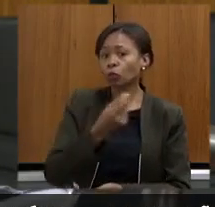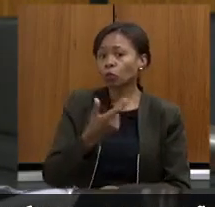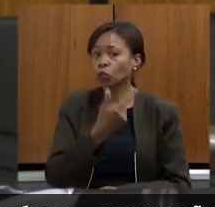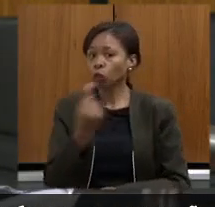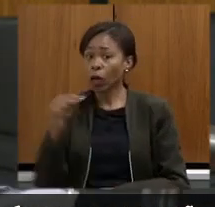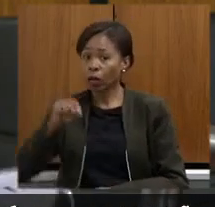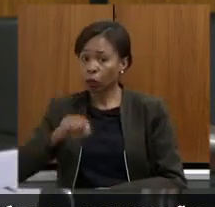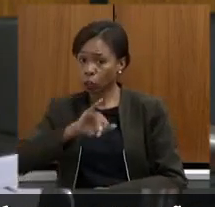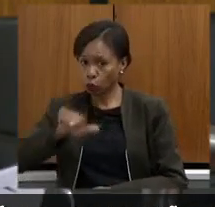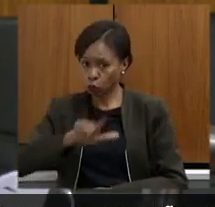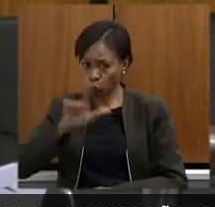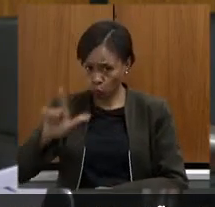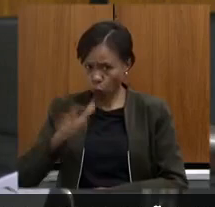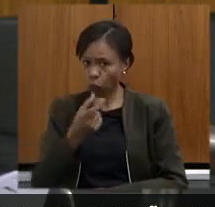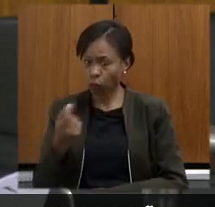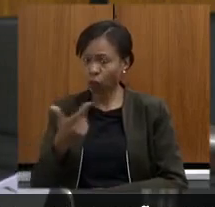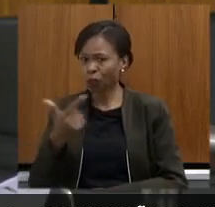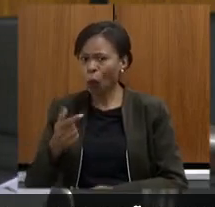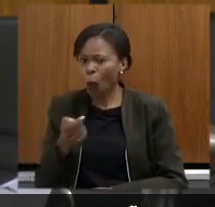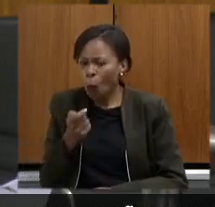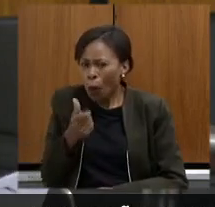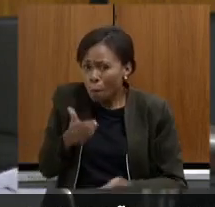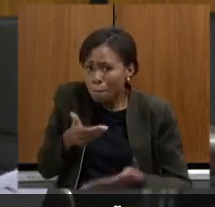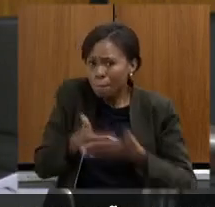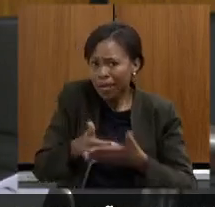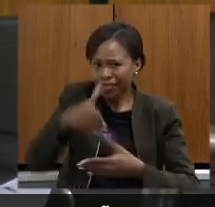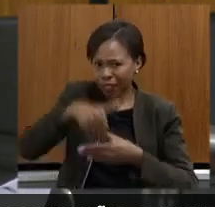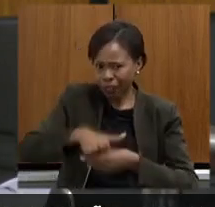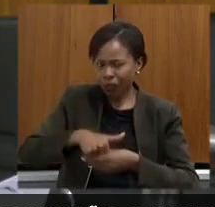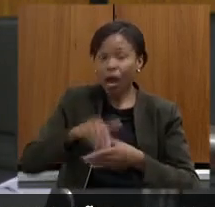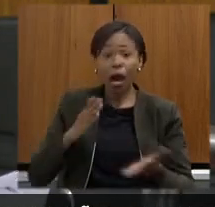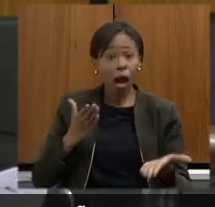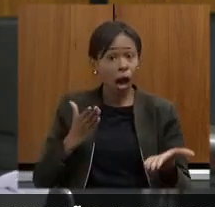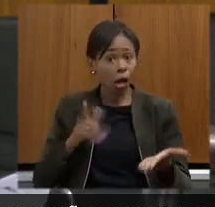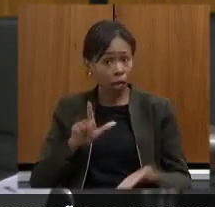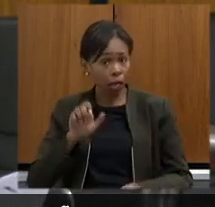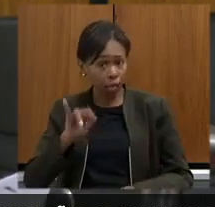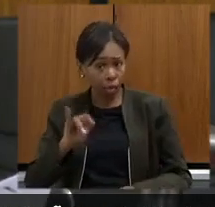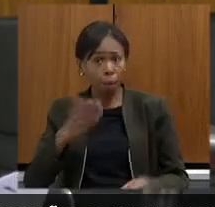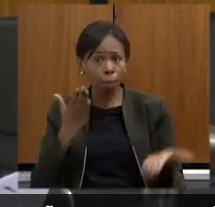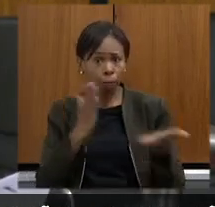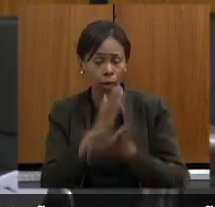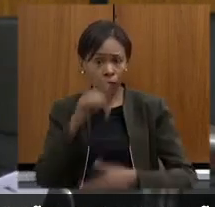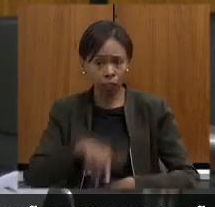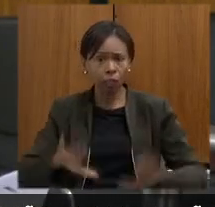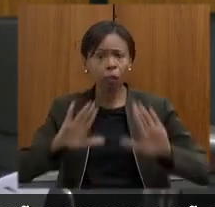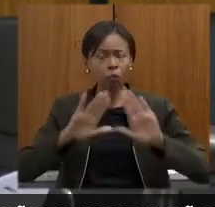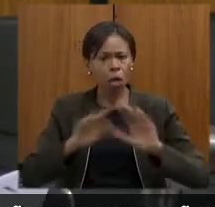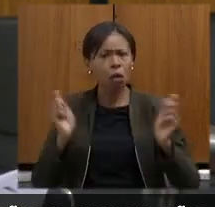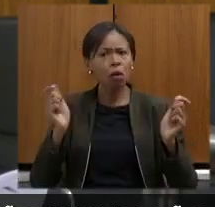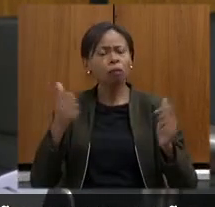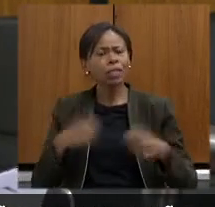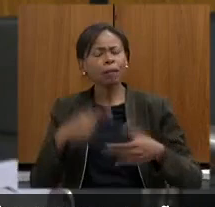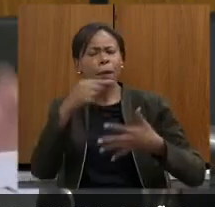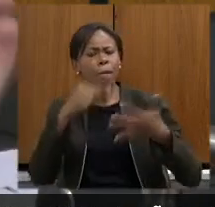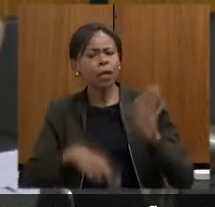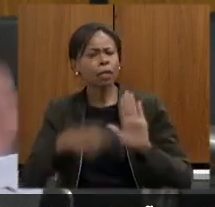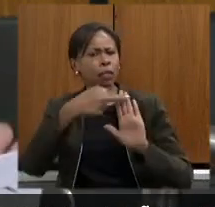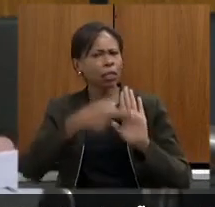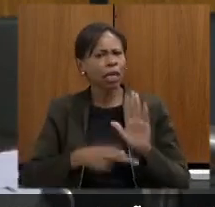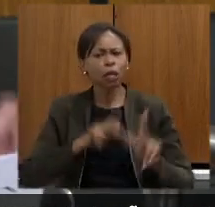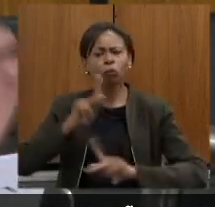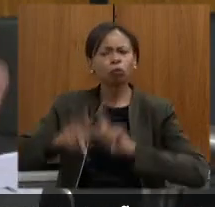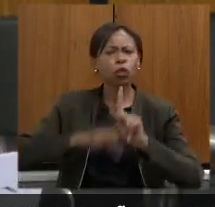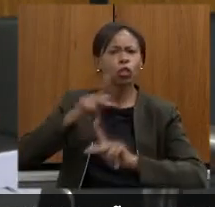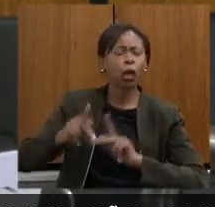agora em julho de dois mil e 22 a 100 dias das eleições a lei aprovada na Assembleia previa um critério populacional para distribuição dos recursos de